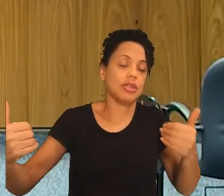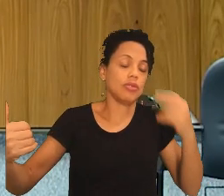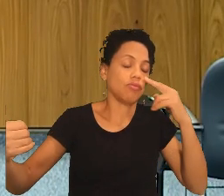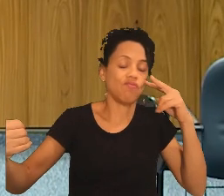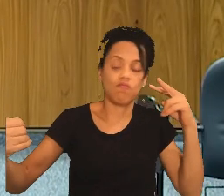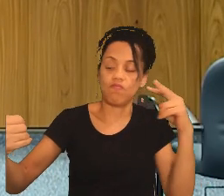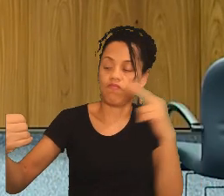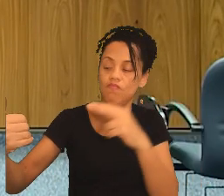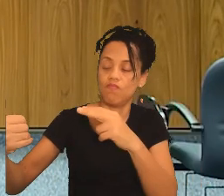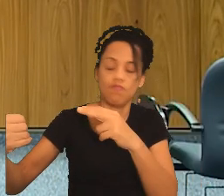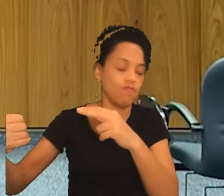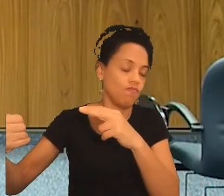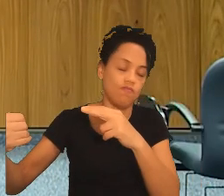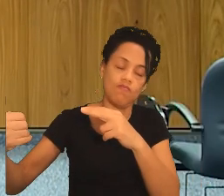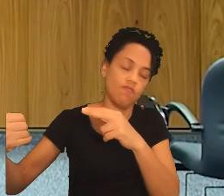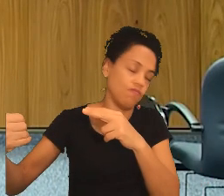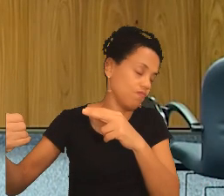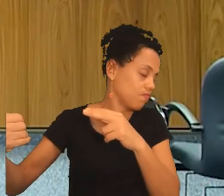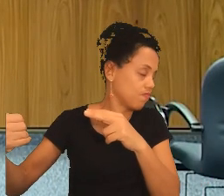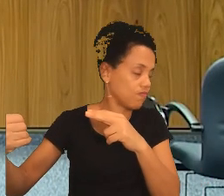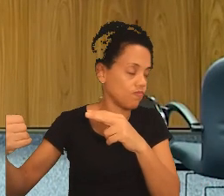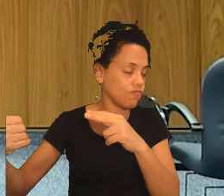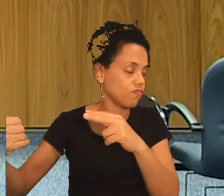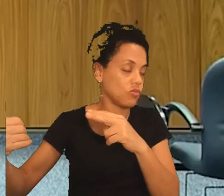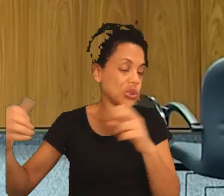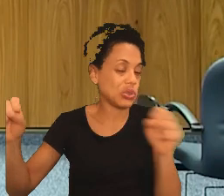direitos territoriais ou tentando